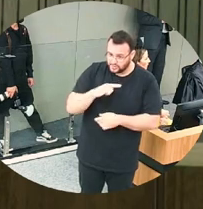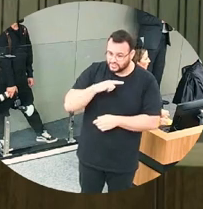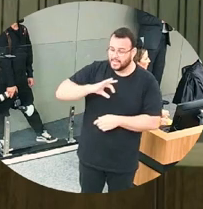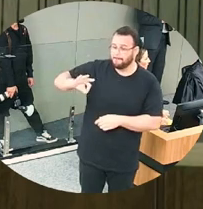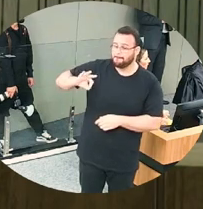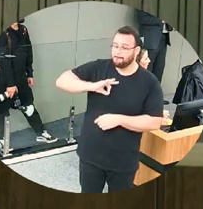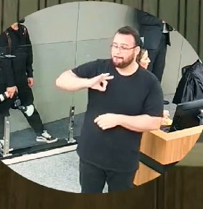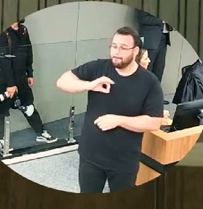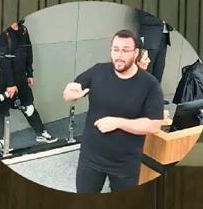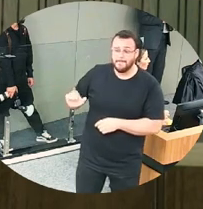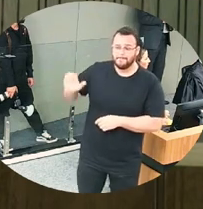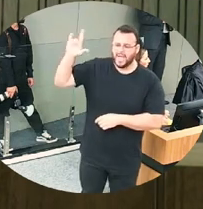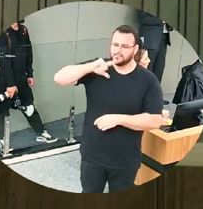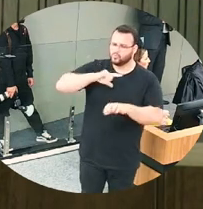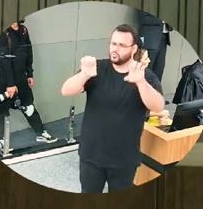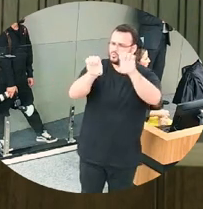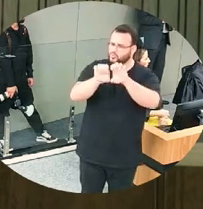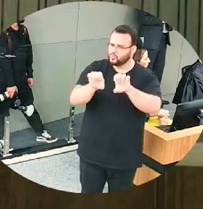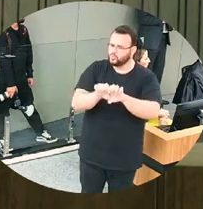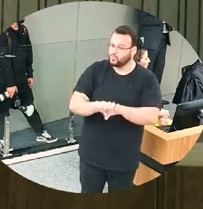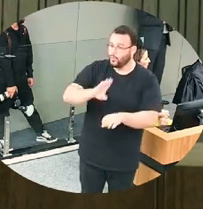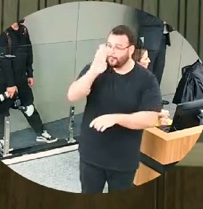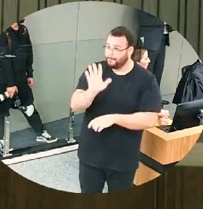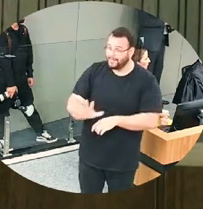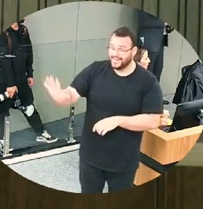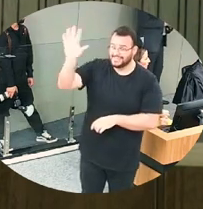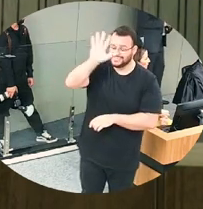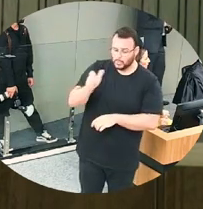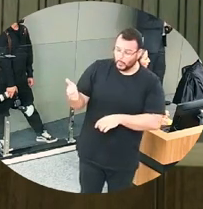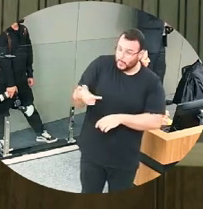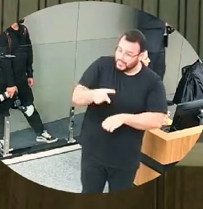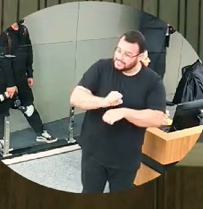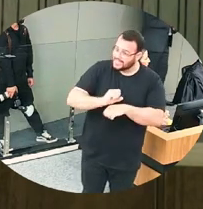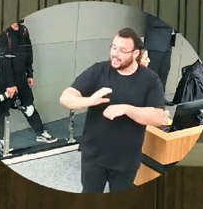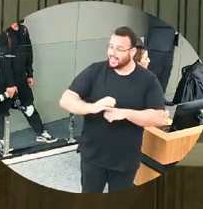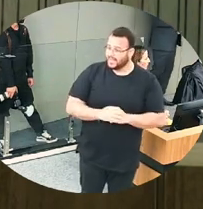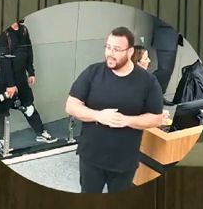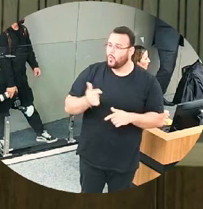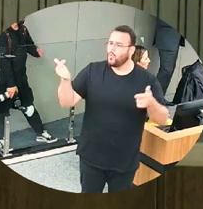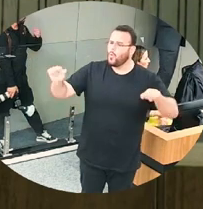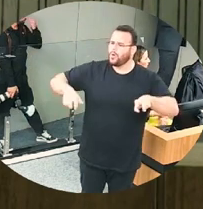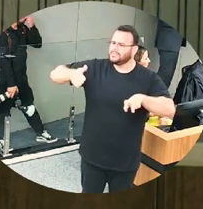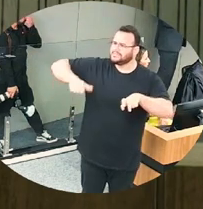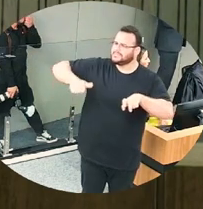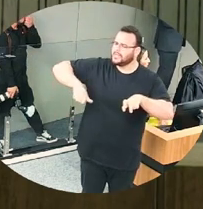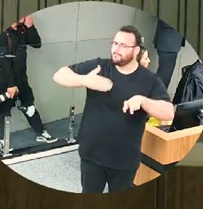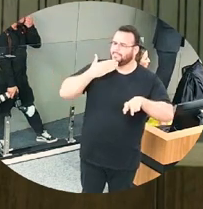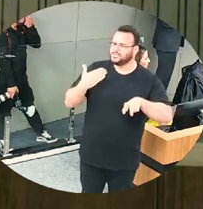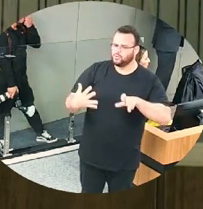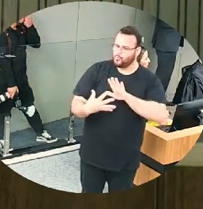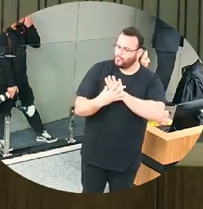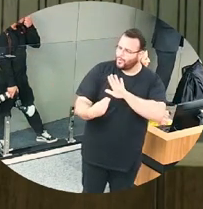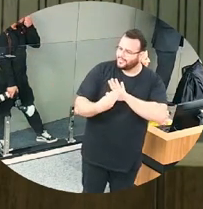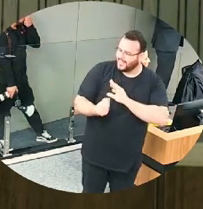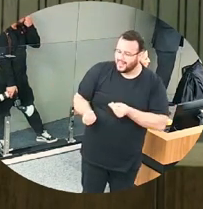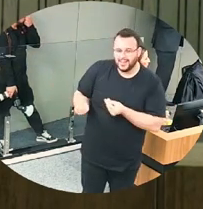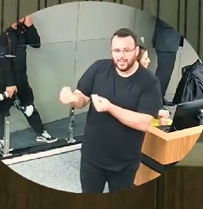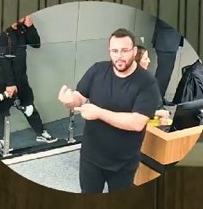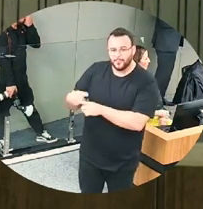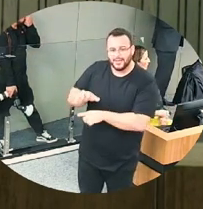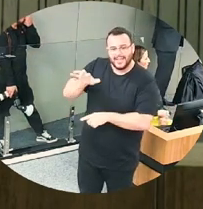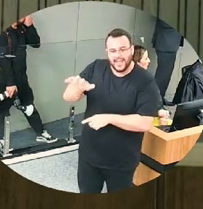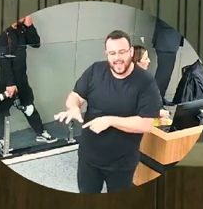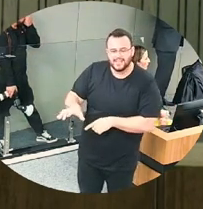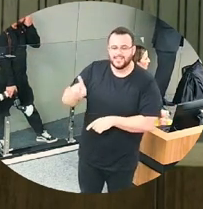polícias judiciais mais bem estruturadas do Brasil os outros trib tribunais estão nos pedindo o modelo porque esse